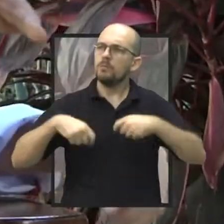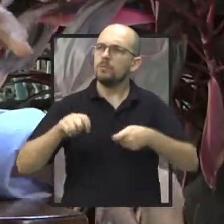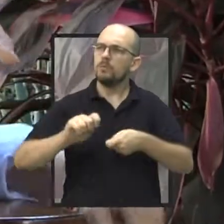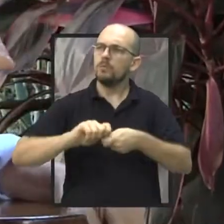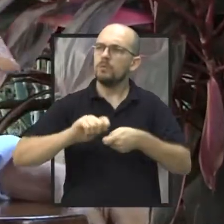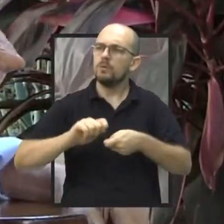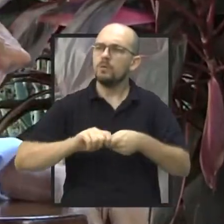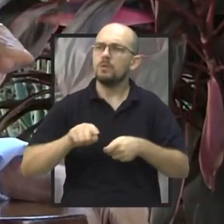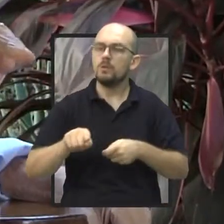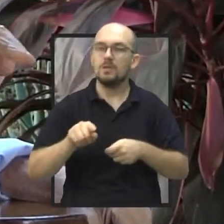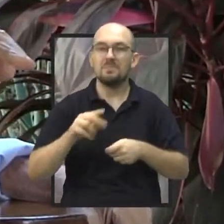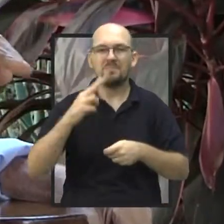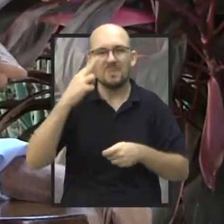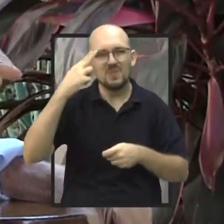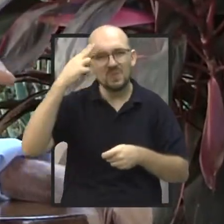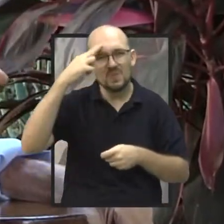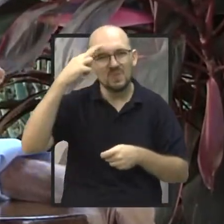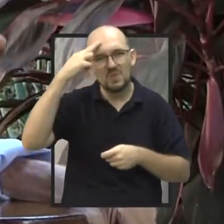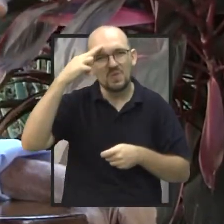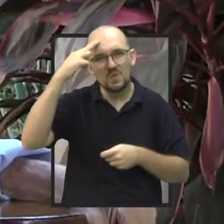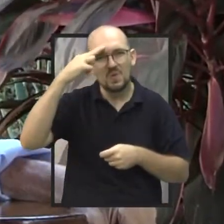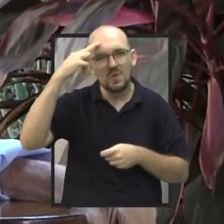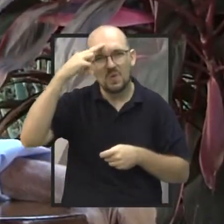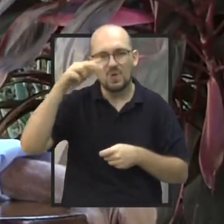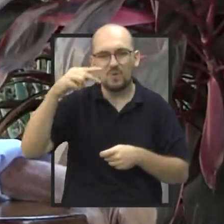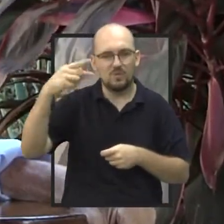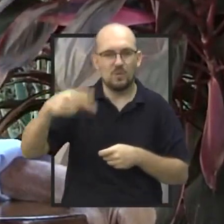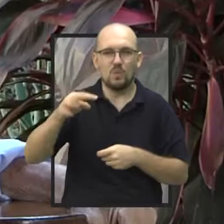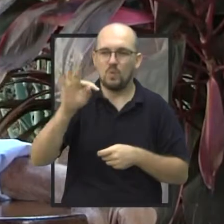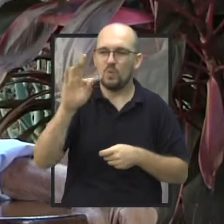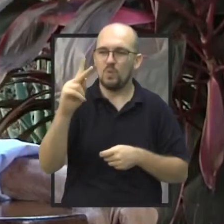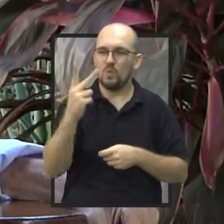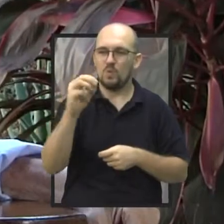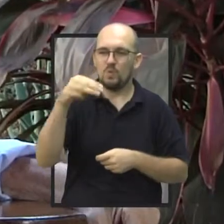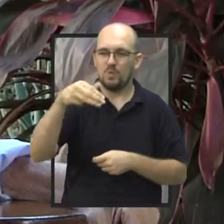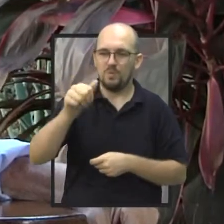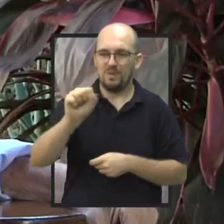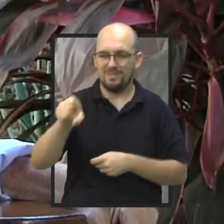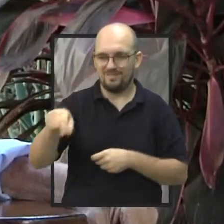não aquele sonho de Thomas Moros, que era um sonho